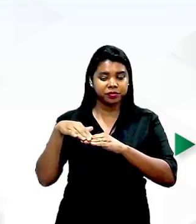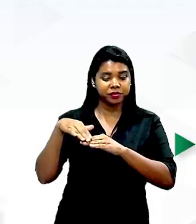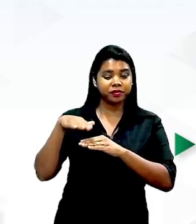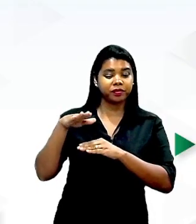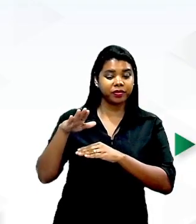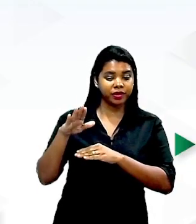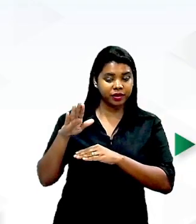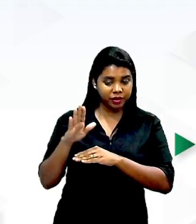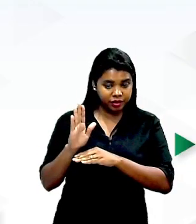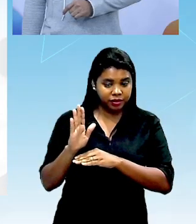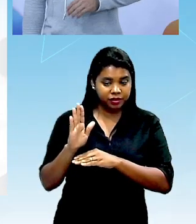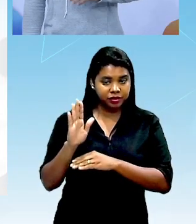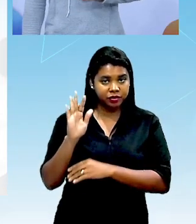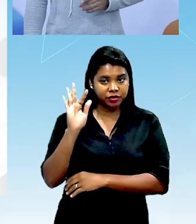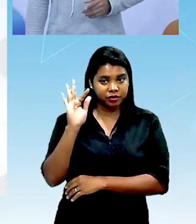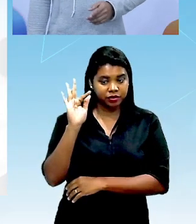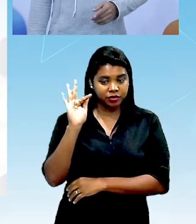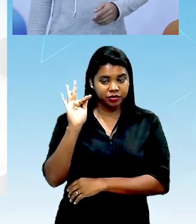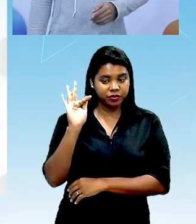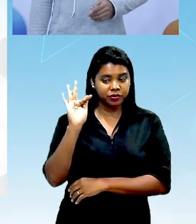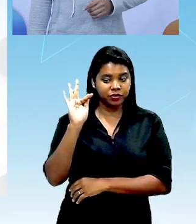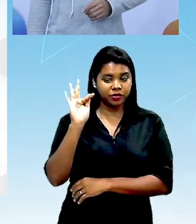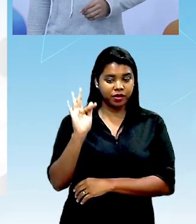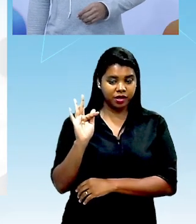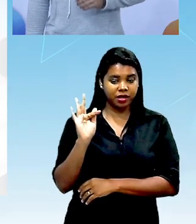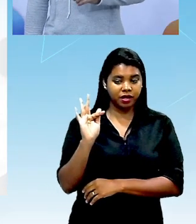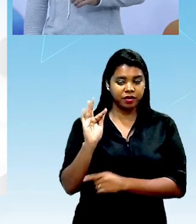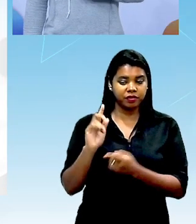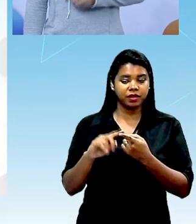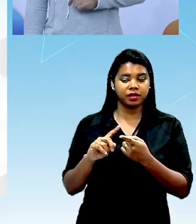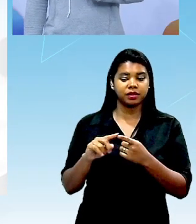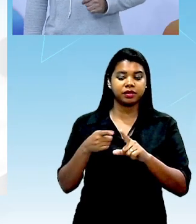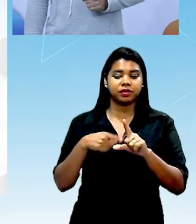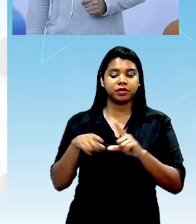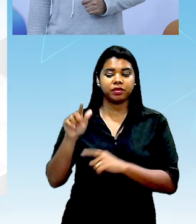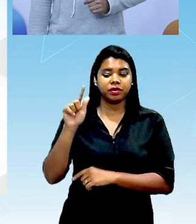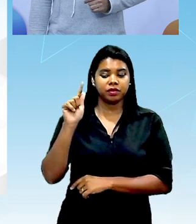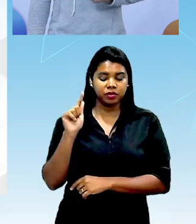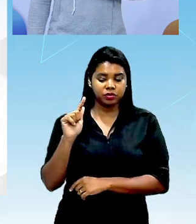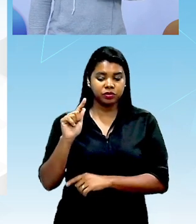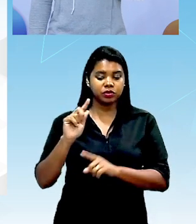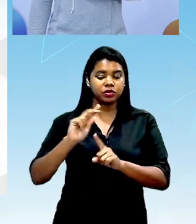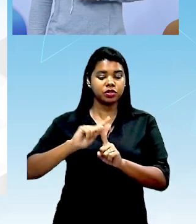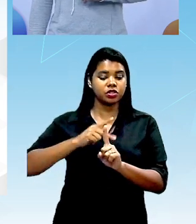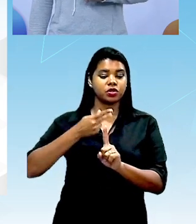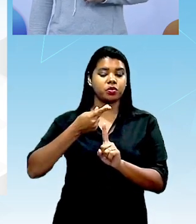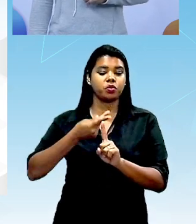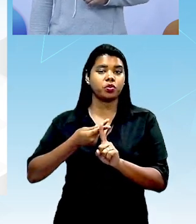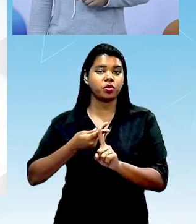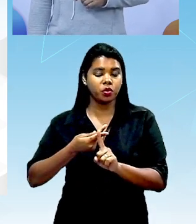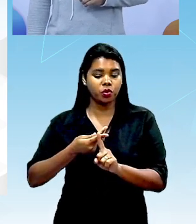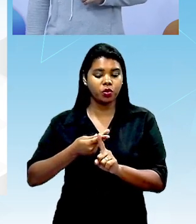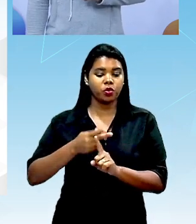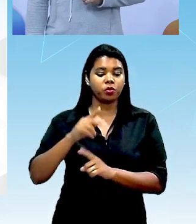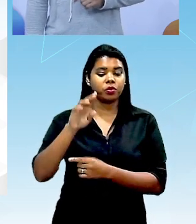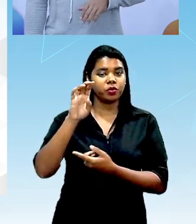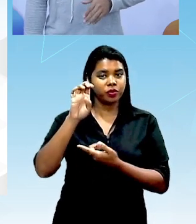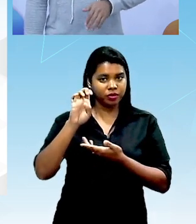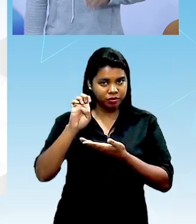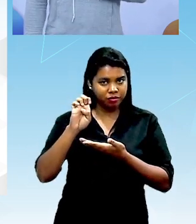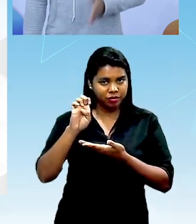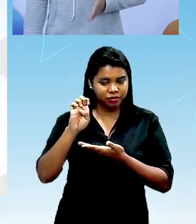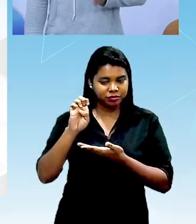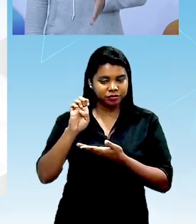que a abertura do ângulo F. E a abertura do ângulo G mede o dobro da abertura do ângulo E. Nossa, professor, é assim mesmo?